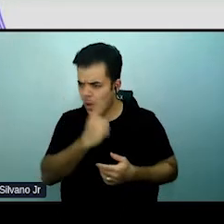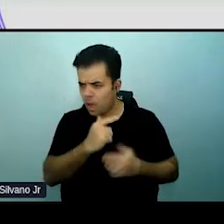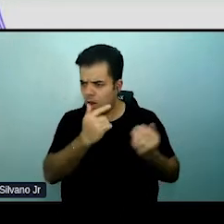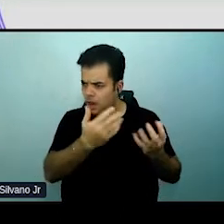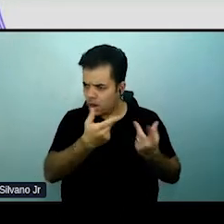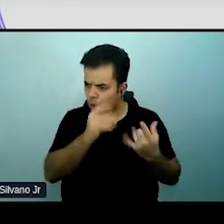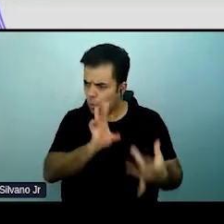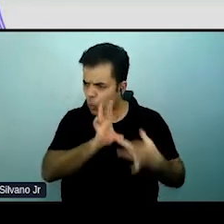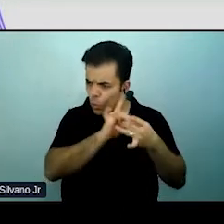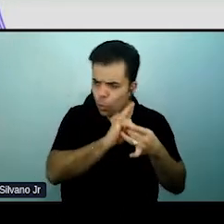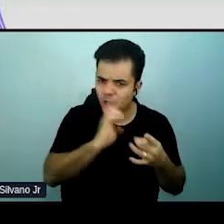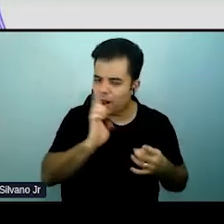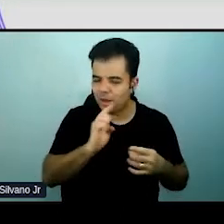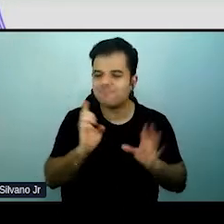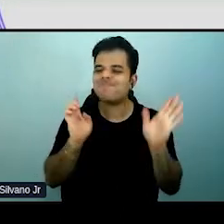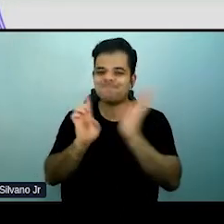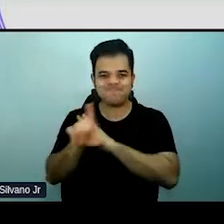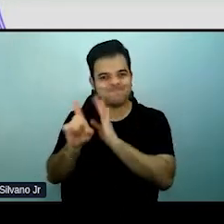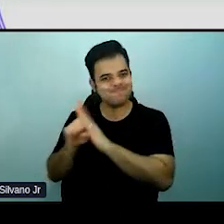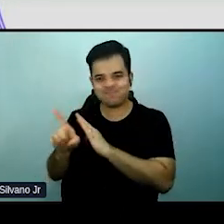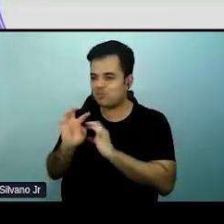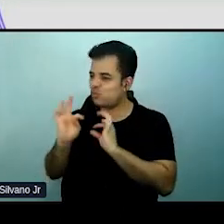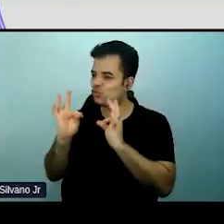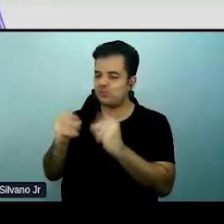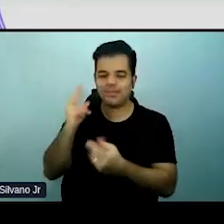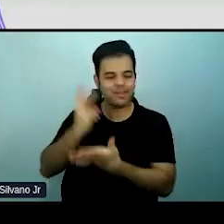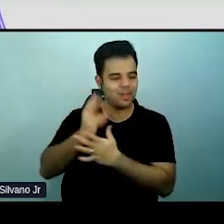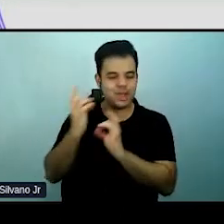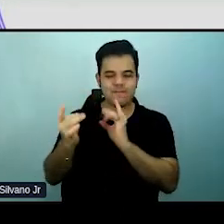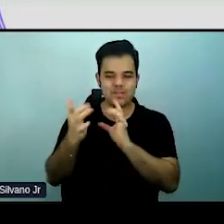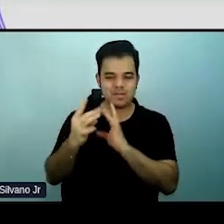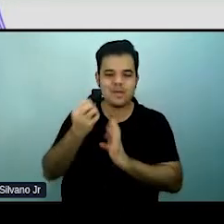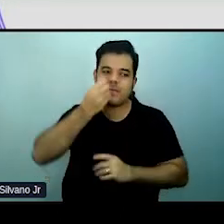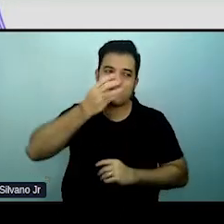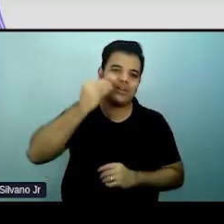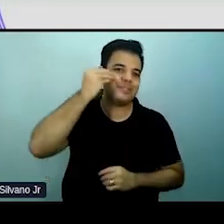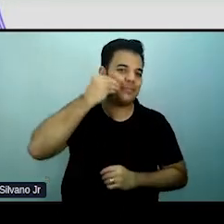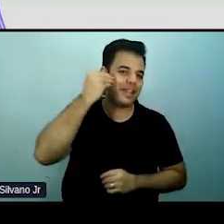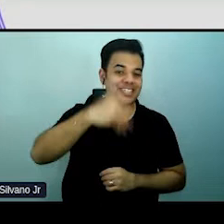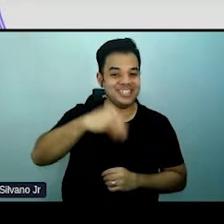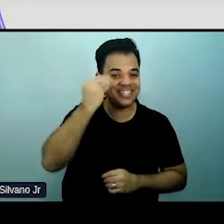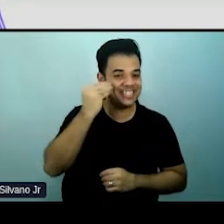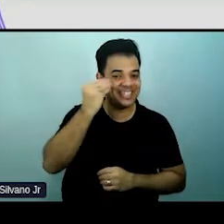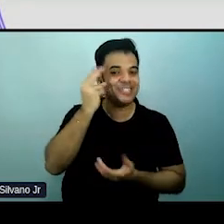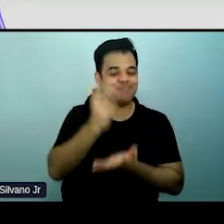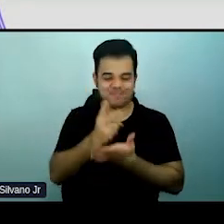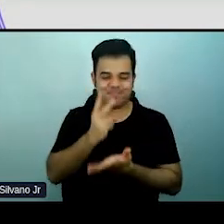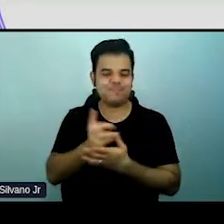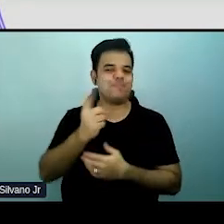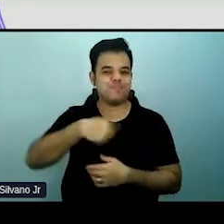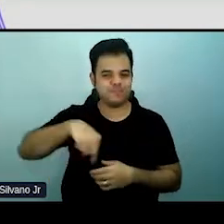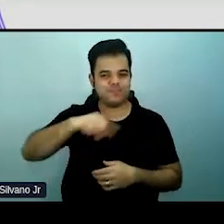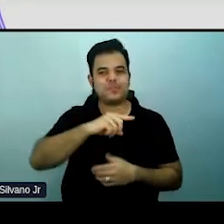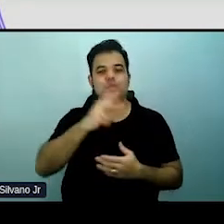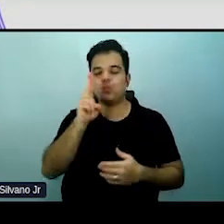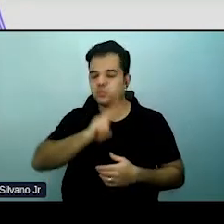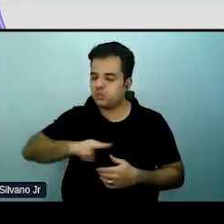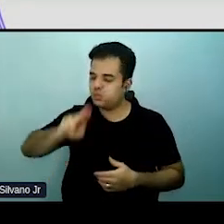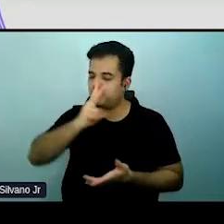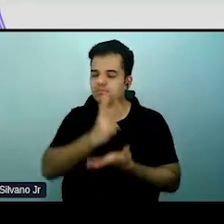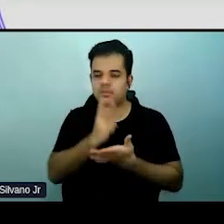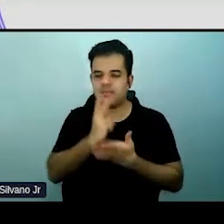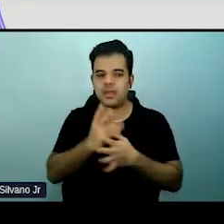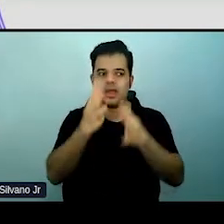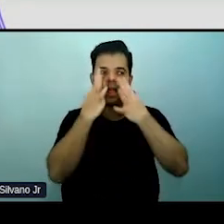uma conexão e o que a gente tinha como objetivo dessa boa experiência. Então, uma premissa que a gente usa sempre é o